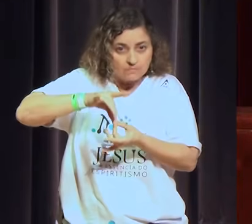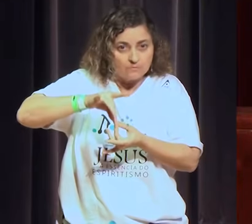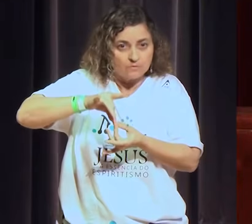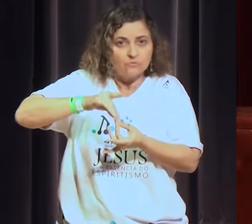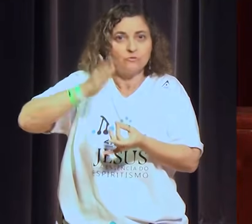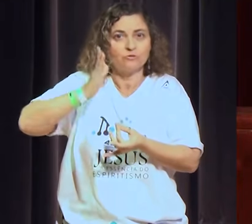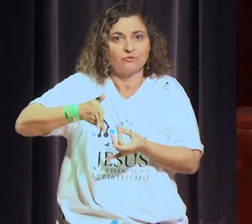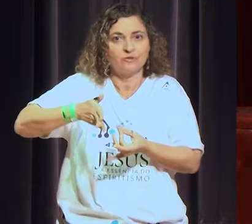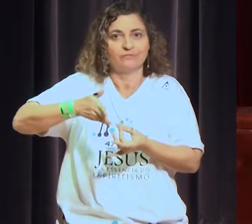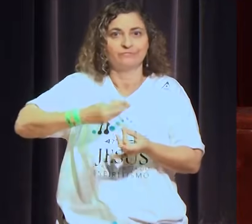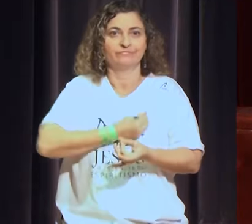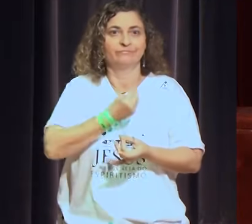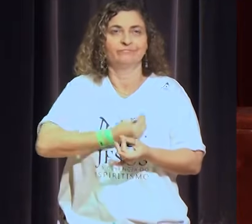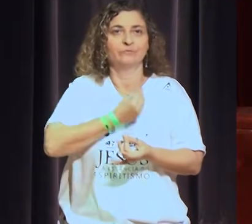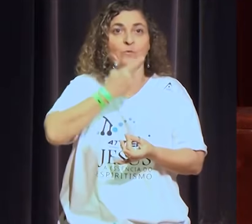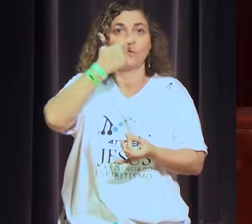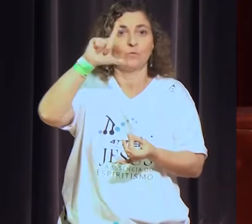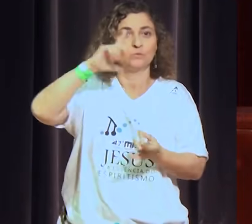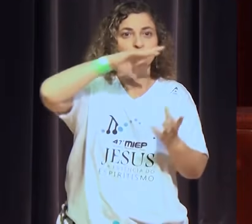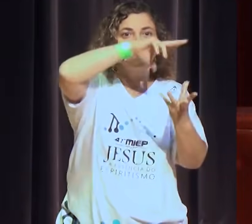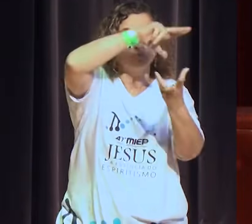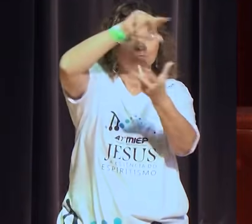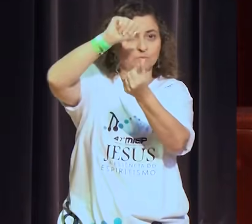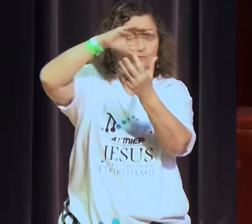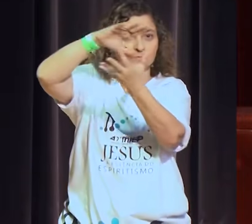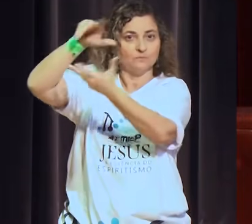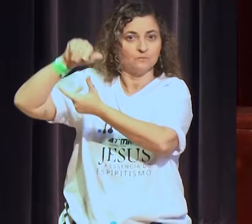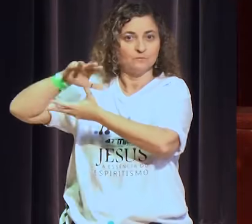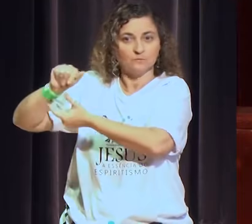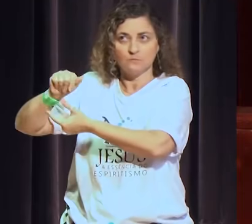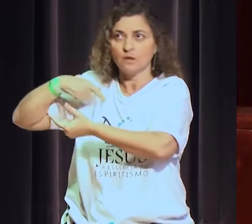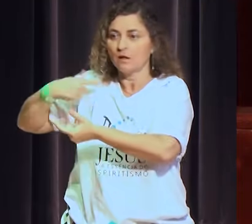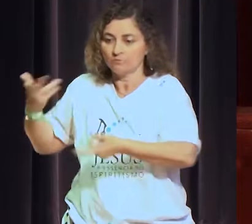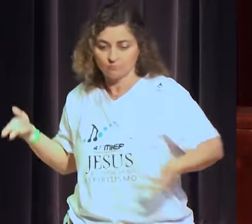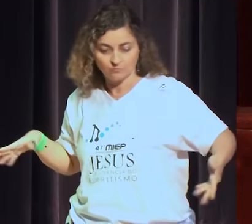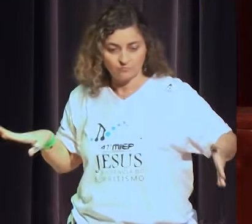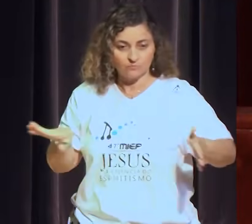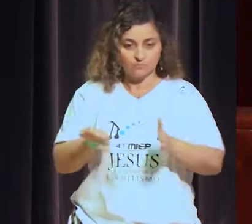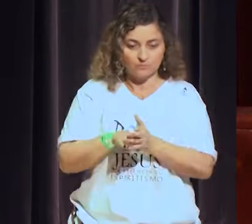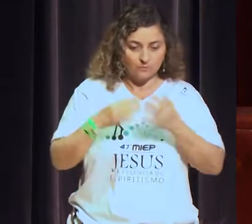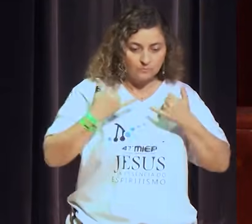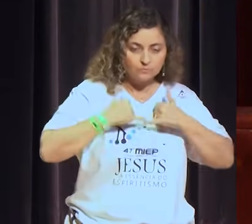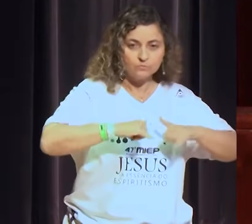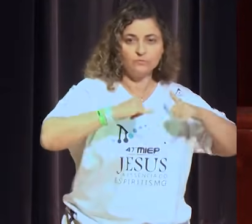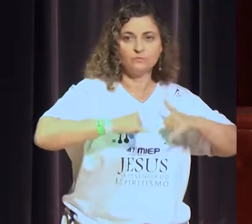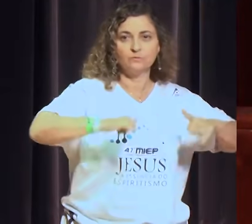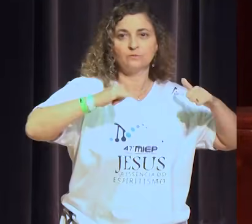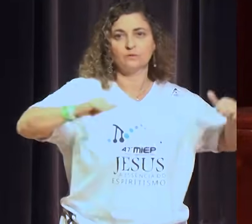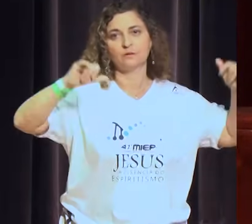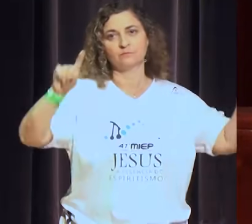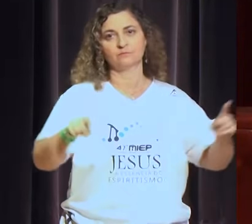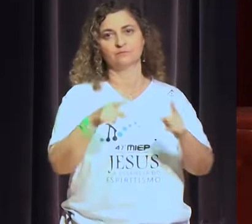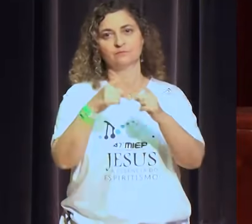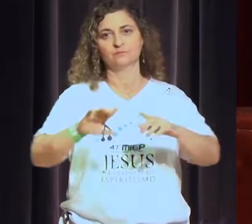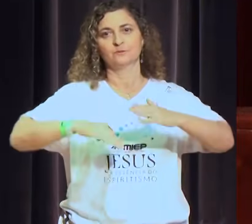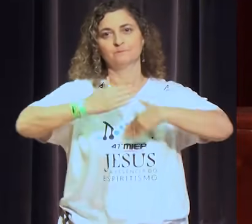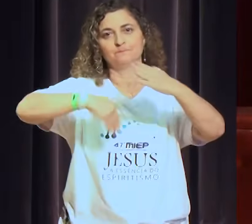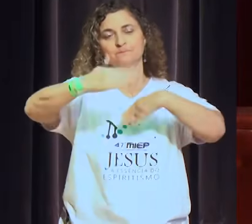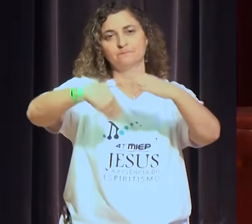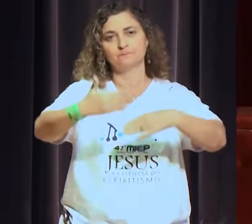outro, aprenderam e trouxeram conhecimentos novos que criaram um ambiente para o desenvolvimento da música.